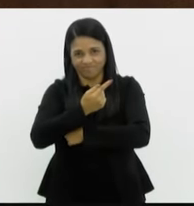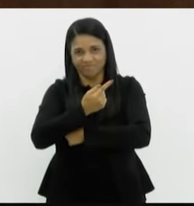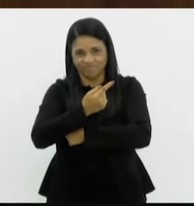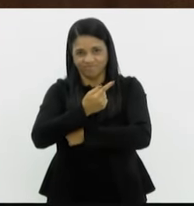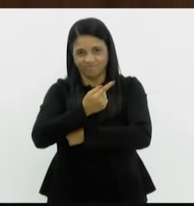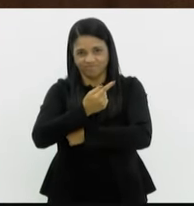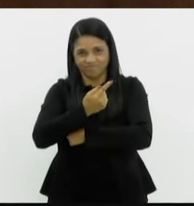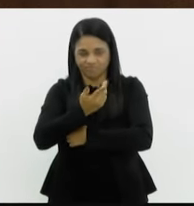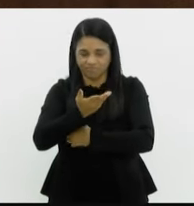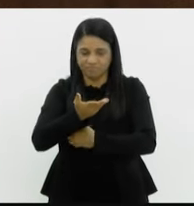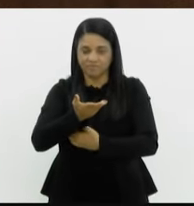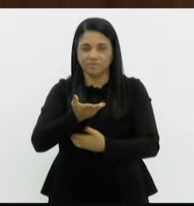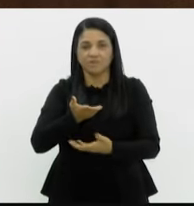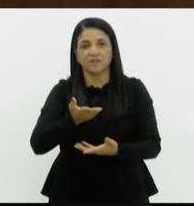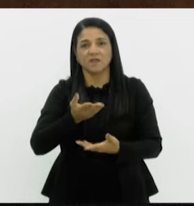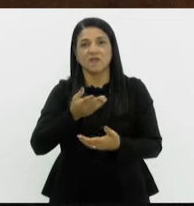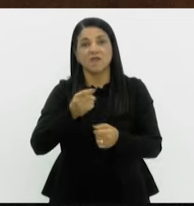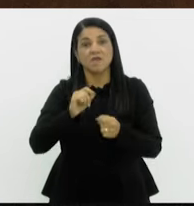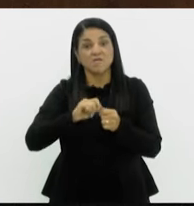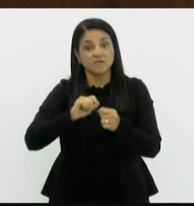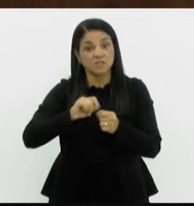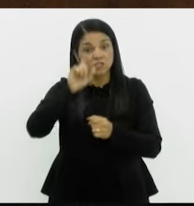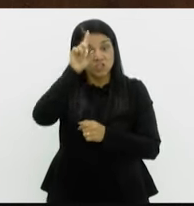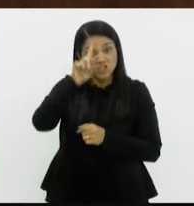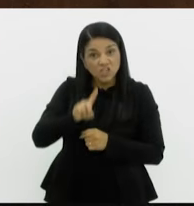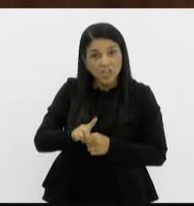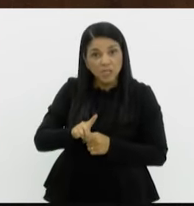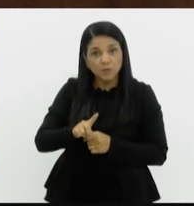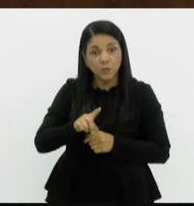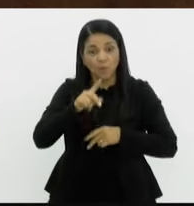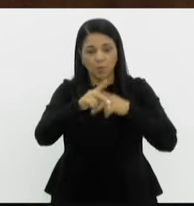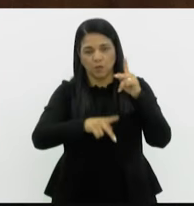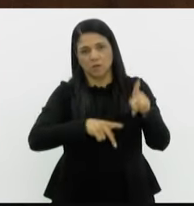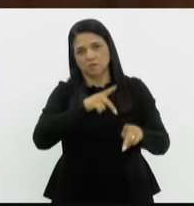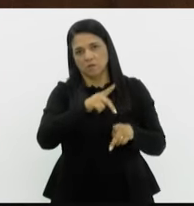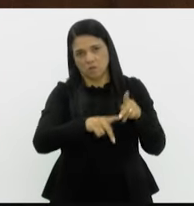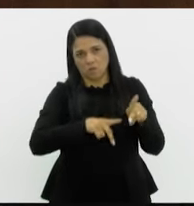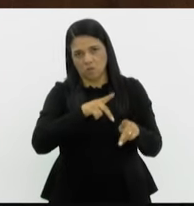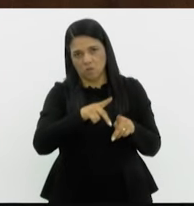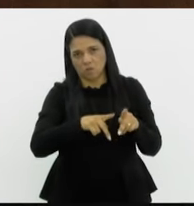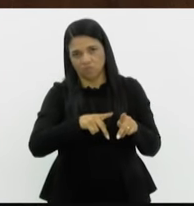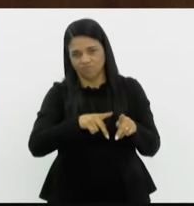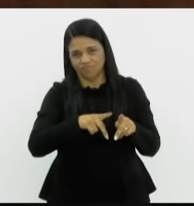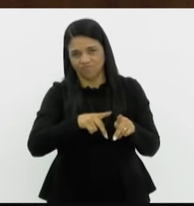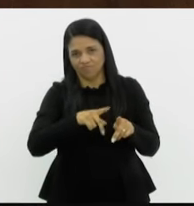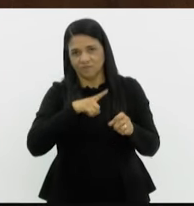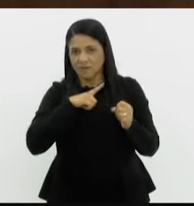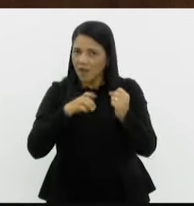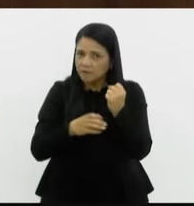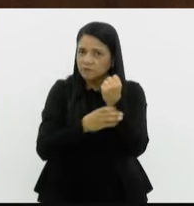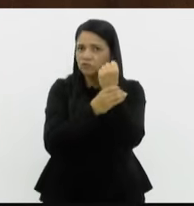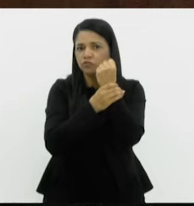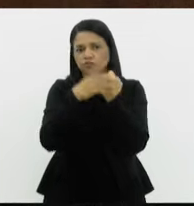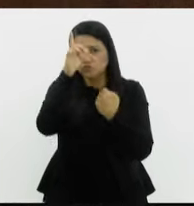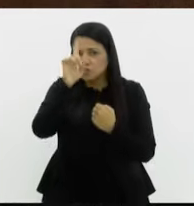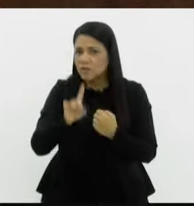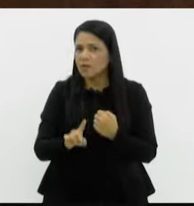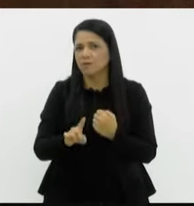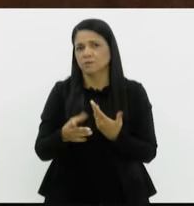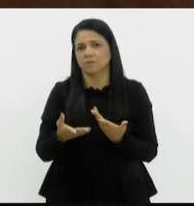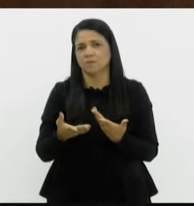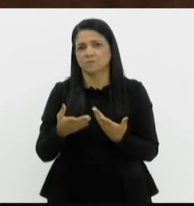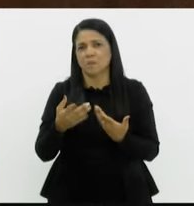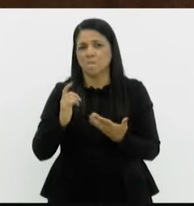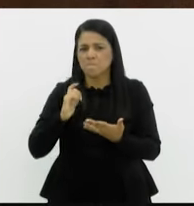esse pedágio. Então, é fazer valer o direito da população que já sofre tanto, pagando um pedágio tão caro e pagando